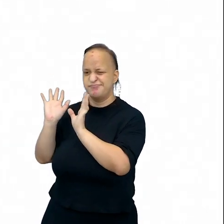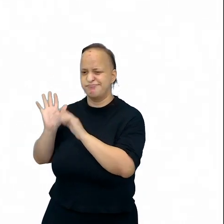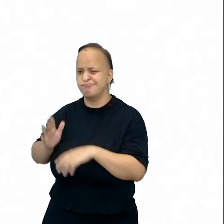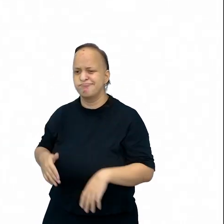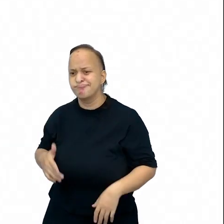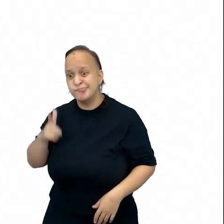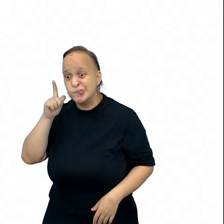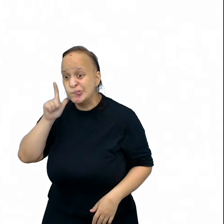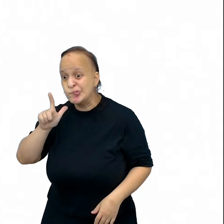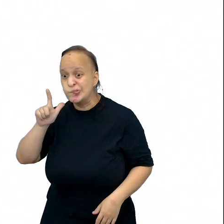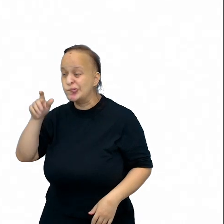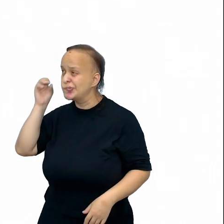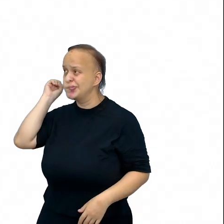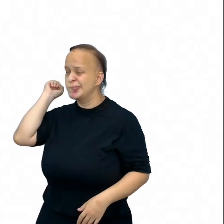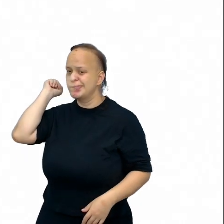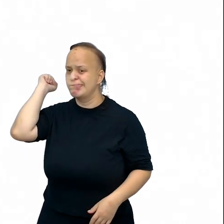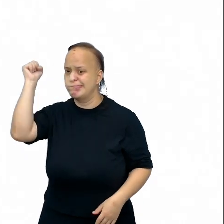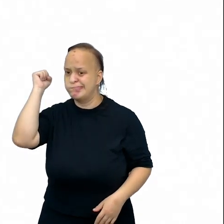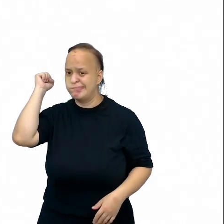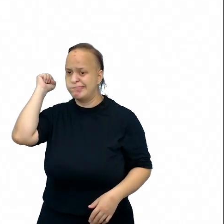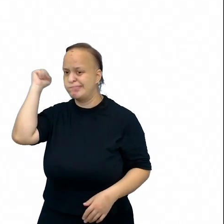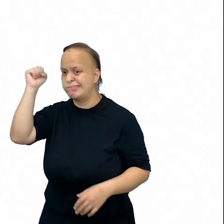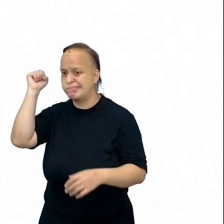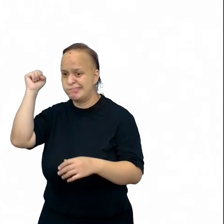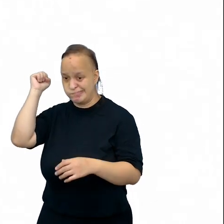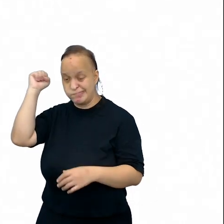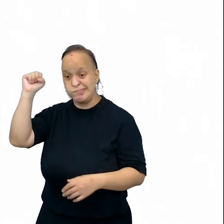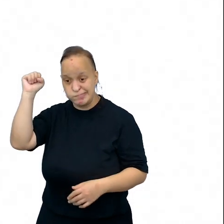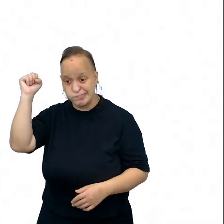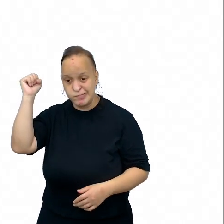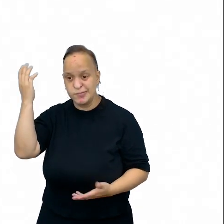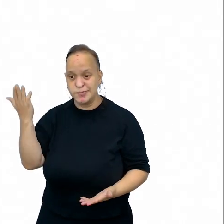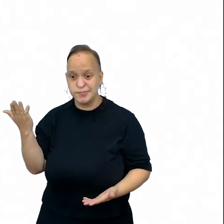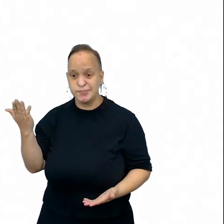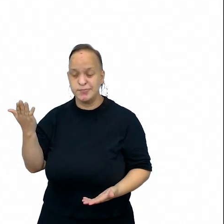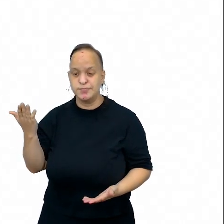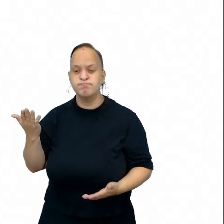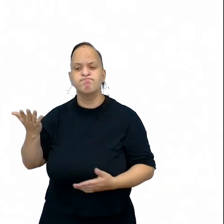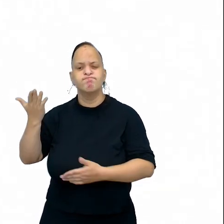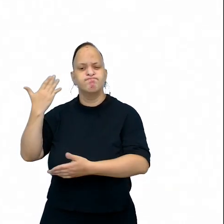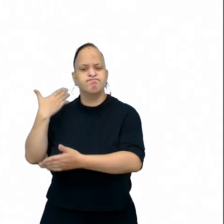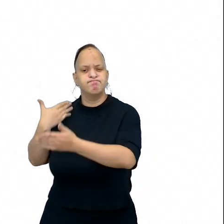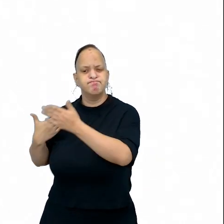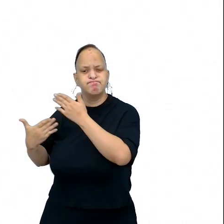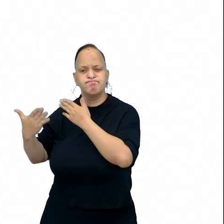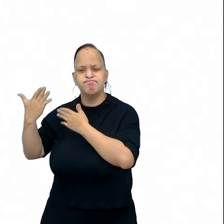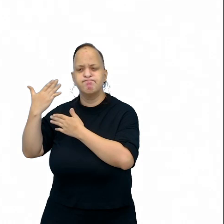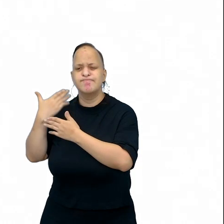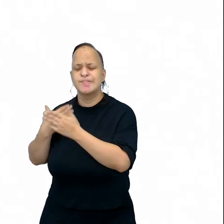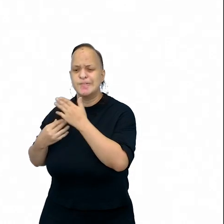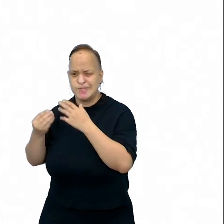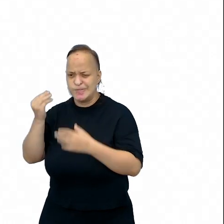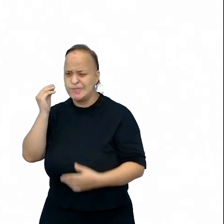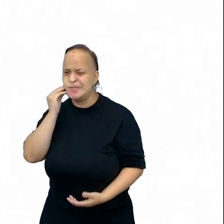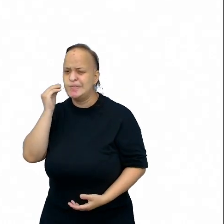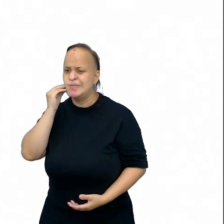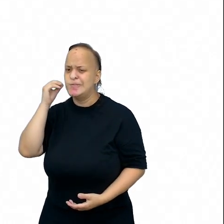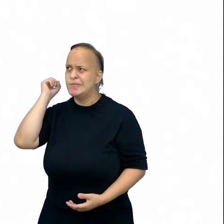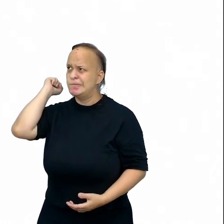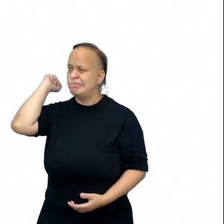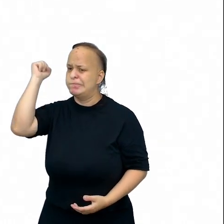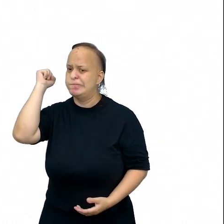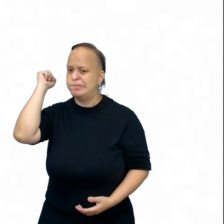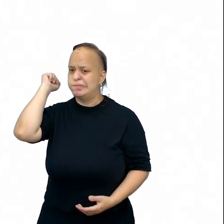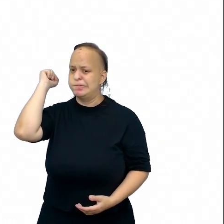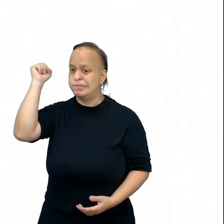conseguindo fechar o céu. Foi assim que o povo indígena, que o povo antigo tentou derrubar o céu, assim que se criou